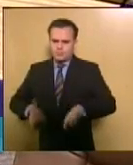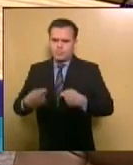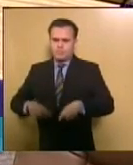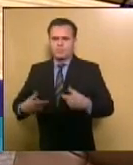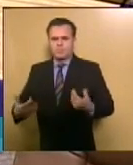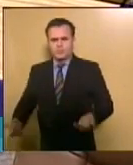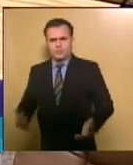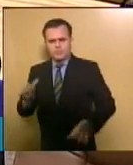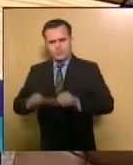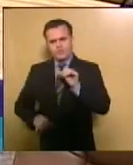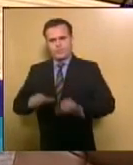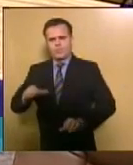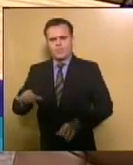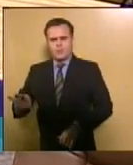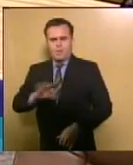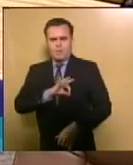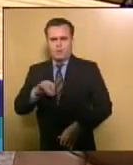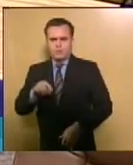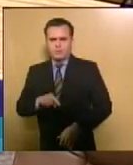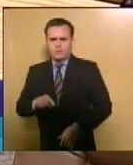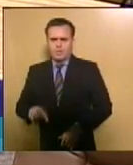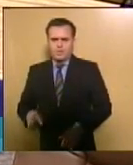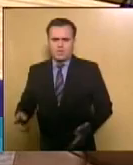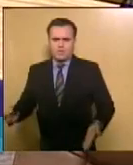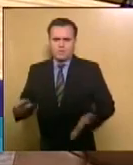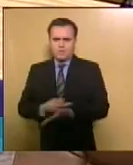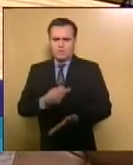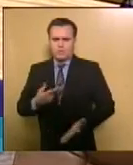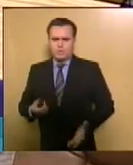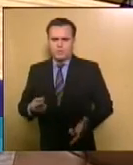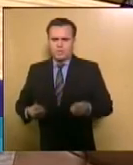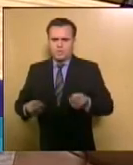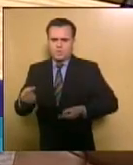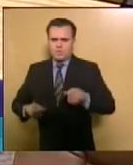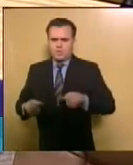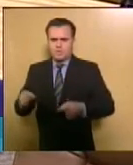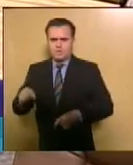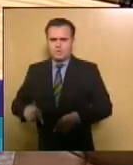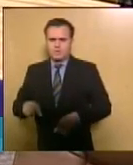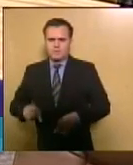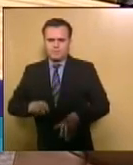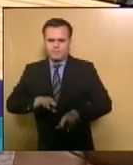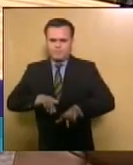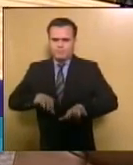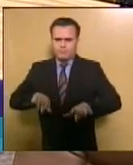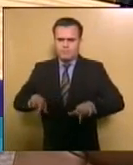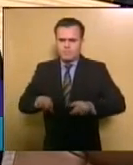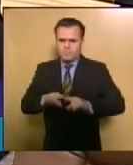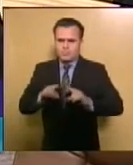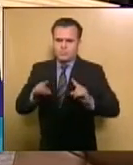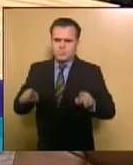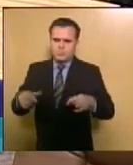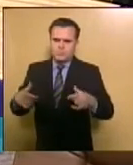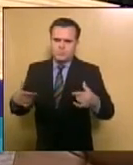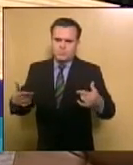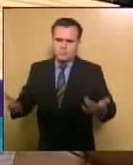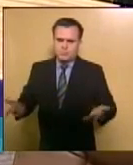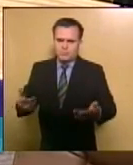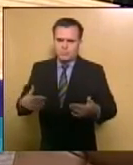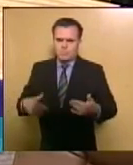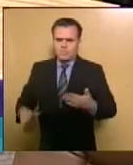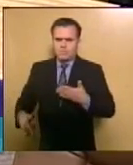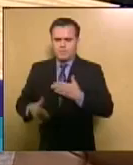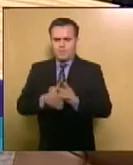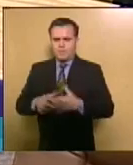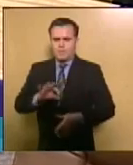reforma da polícia é é é algo que a gente vai ter que discutir já tem diversos debates mas o o papel